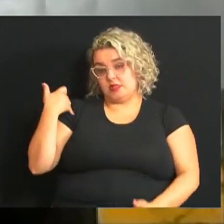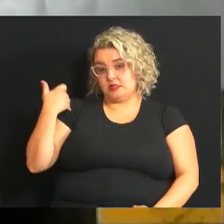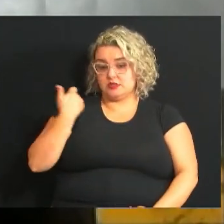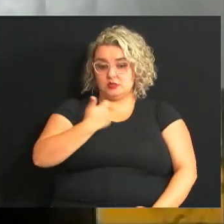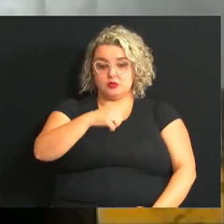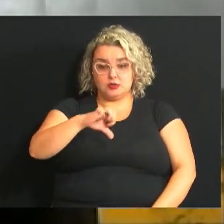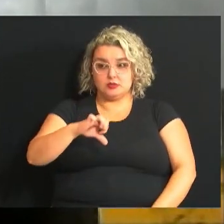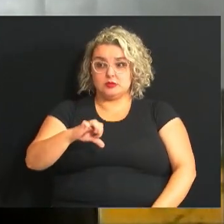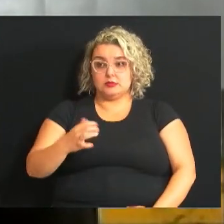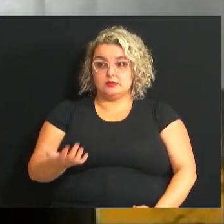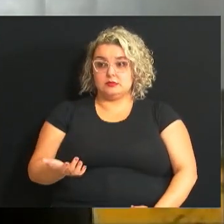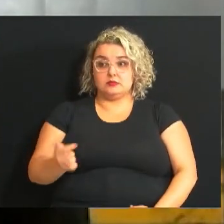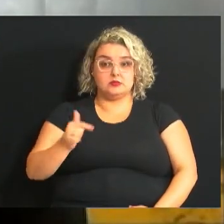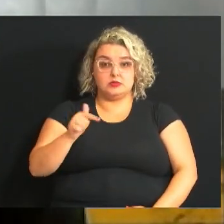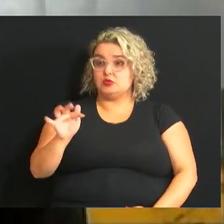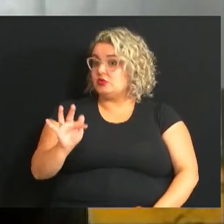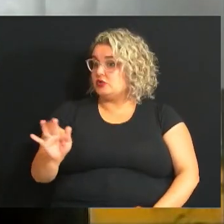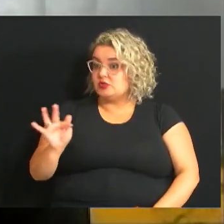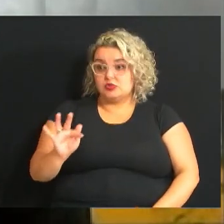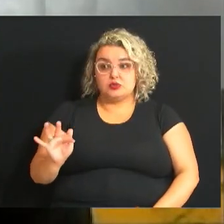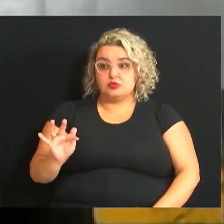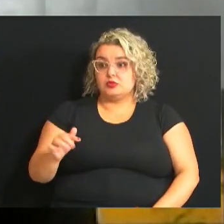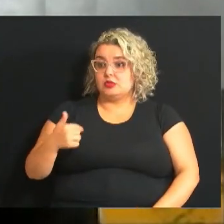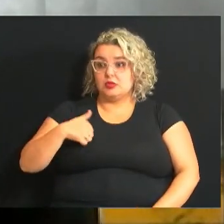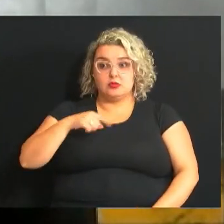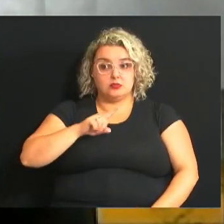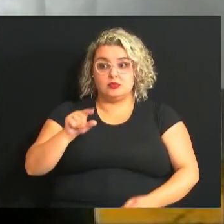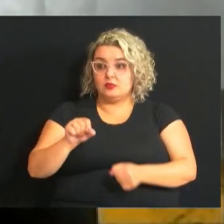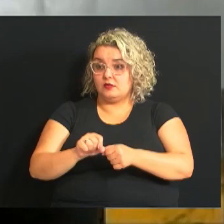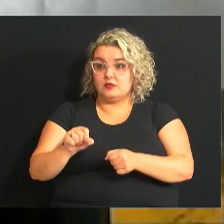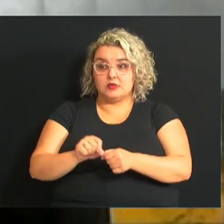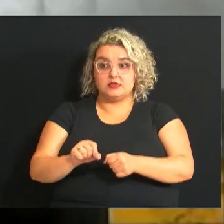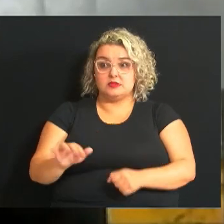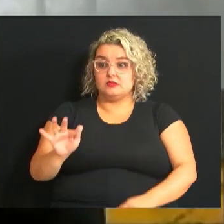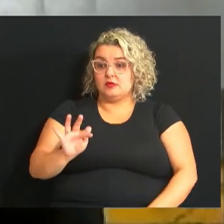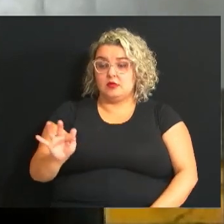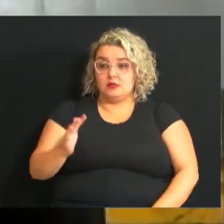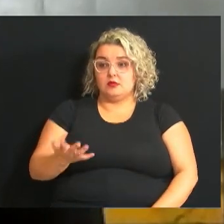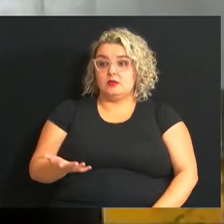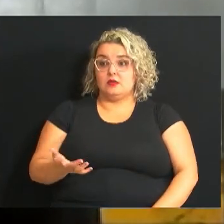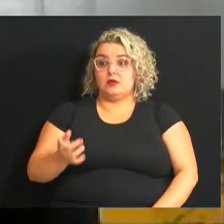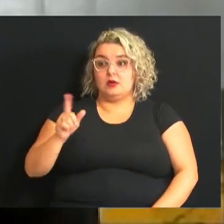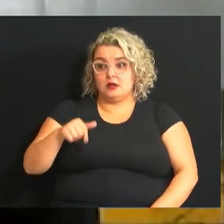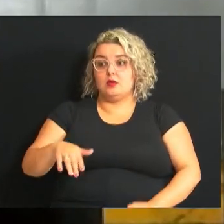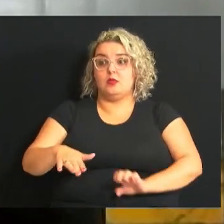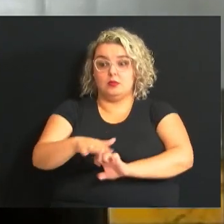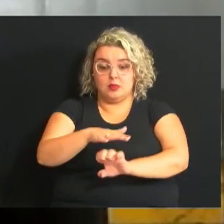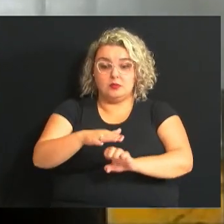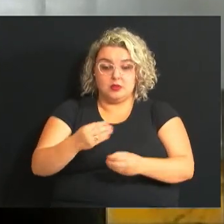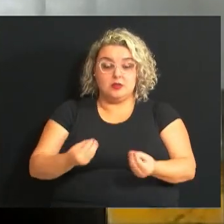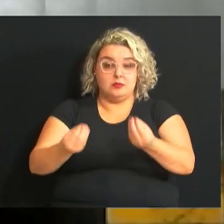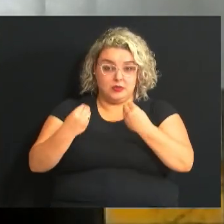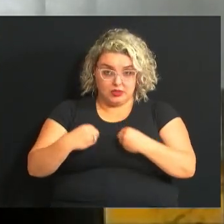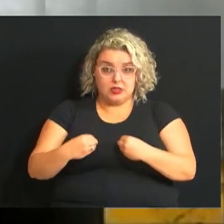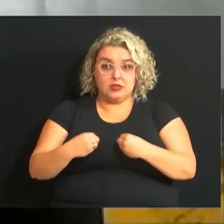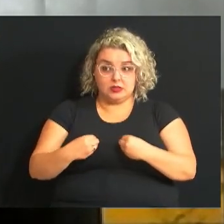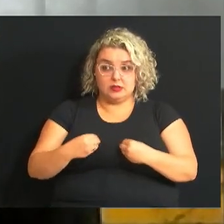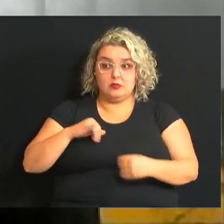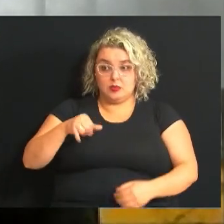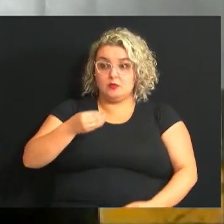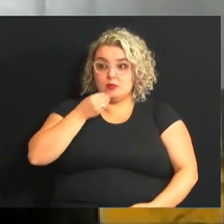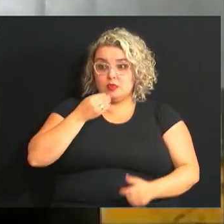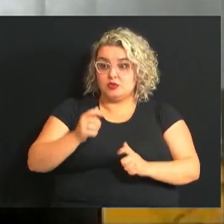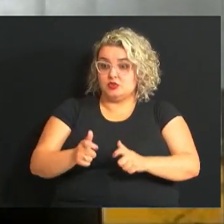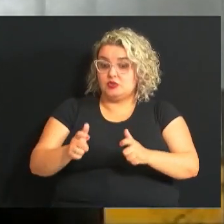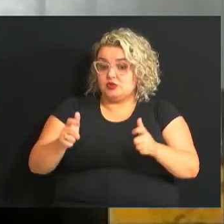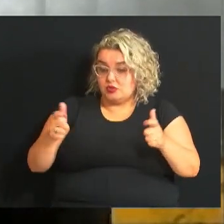Não tinha faculdade, não fiz faculdade, então era uma empresa que me deu uma oportunidade de crescimento, né? Eles me deram uma oportunidade